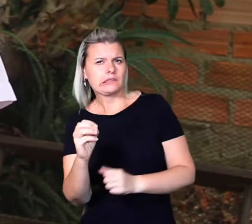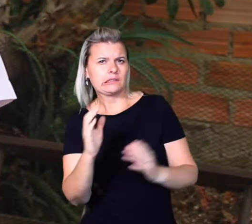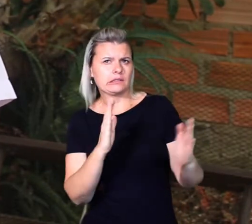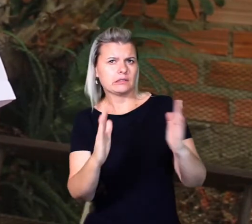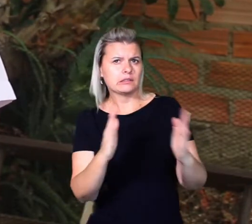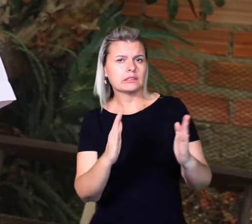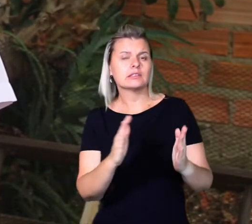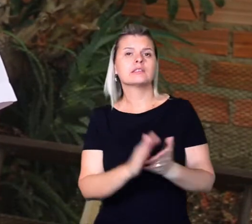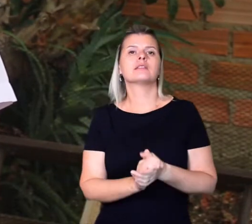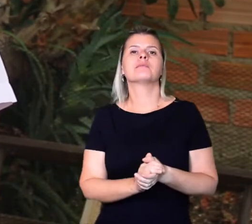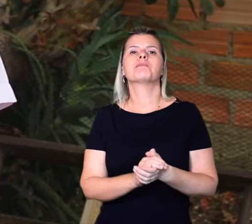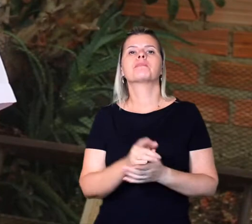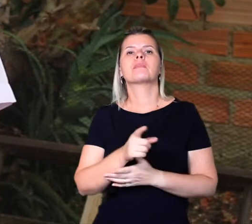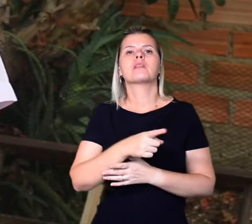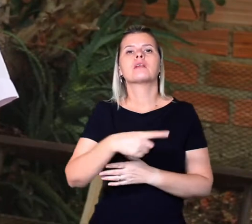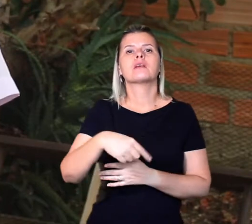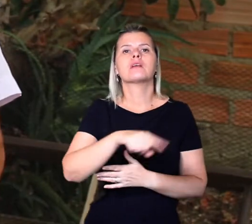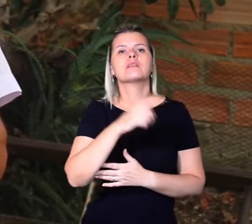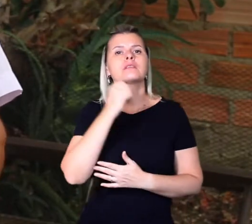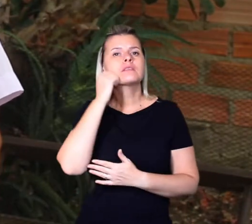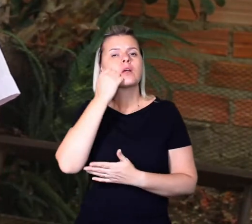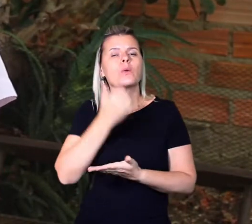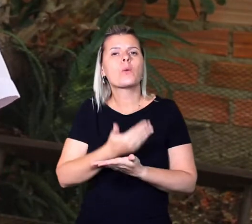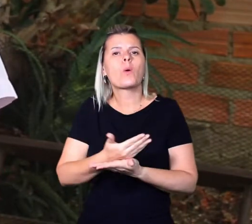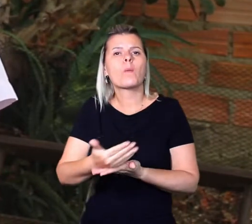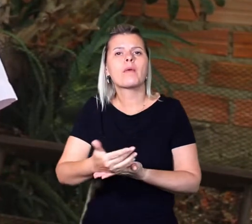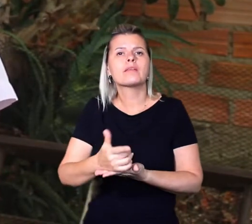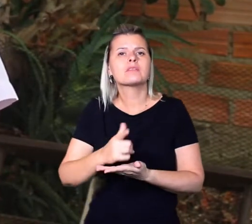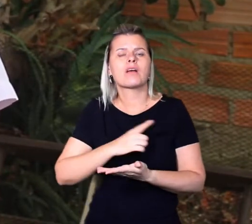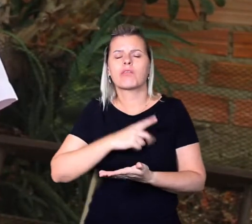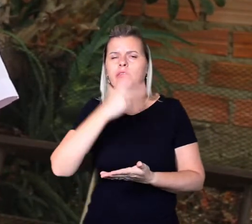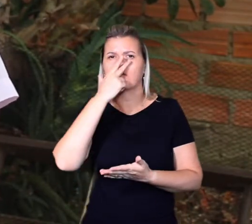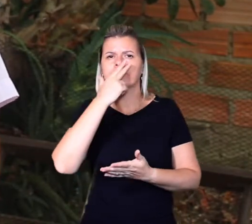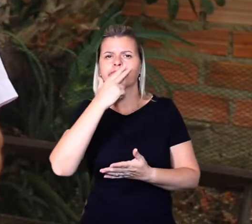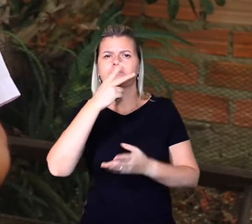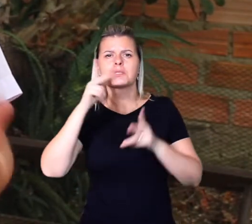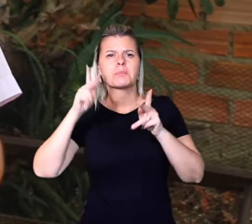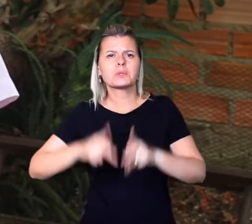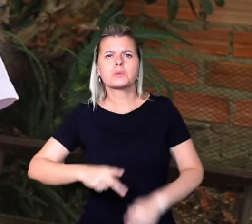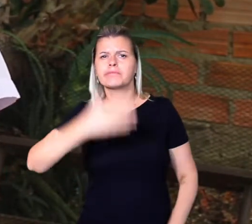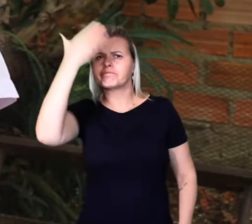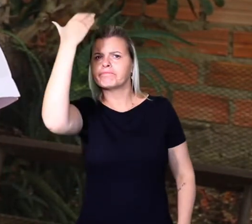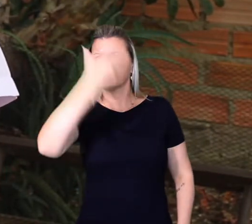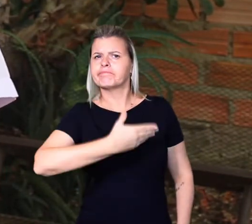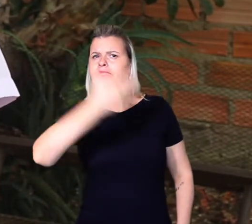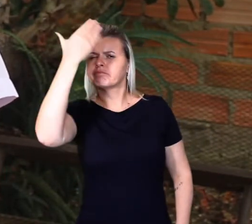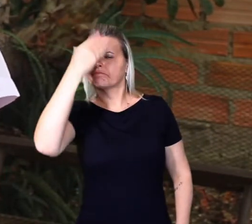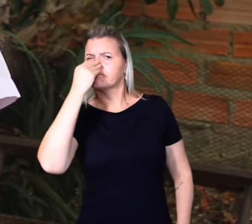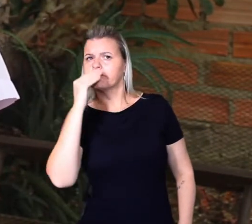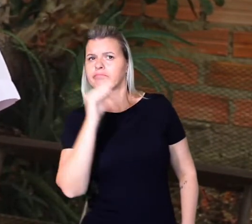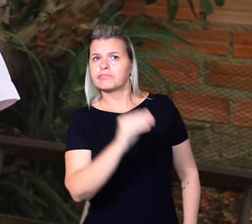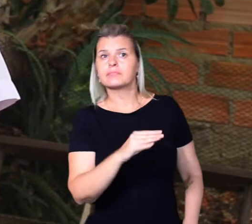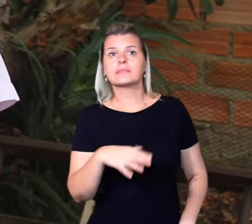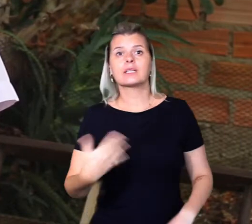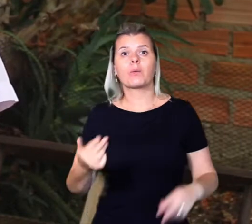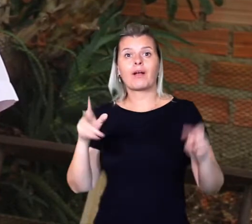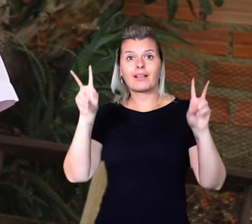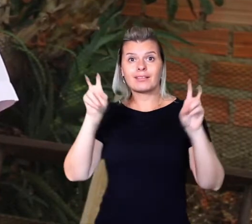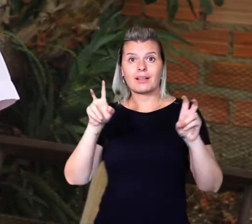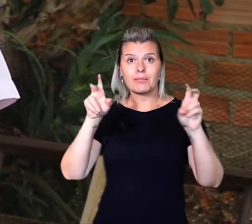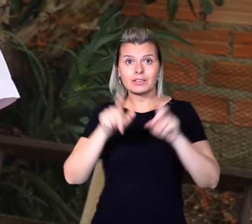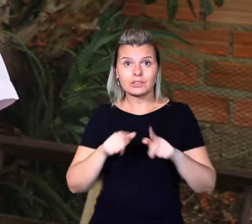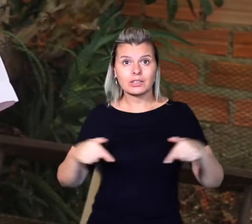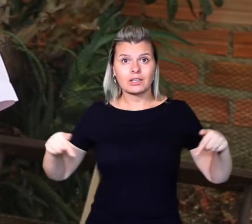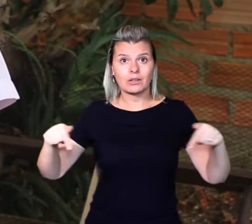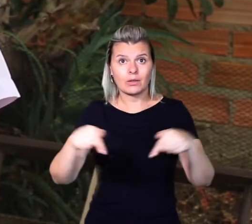num contexto de ampla invisibilidade. E tanto que a temática quilombola vai ser apropriada pelo